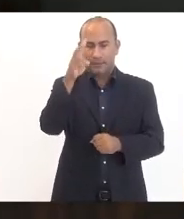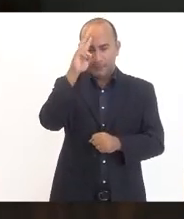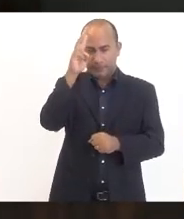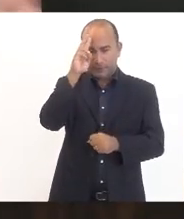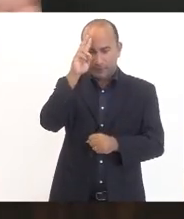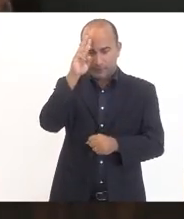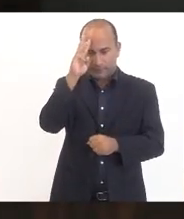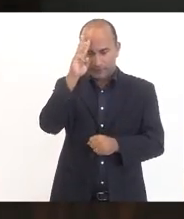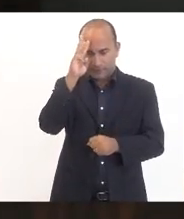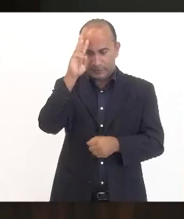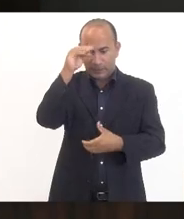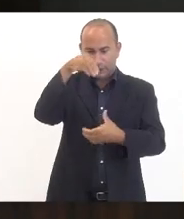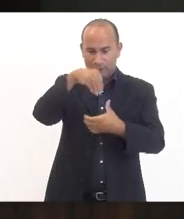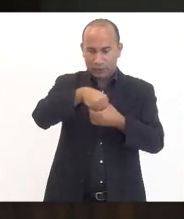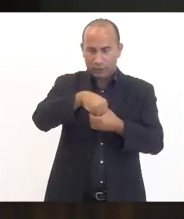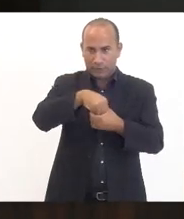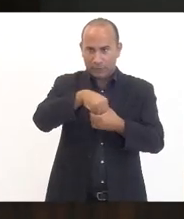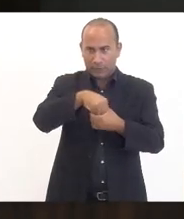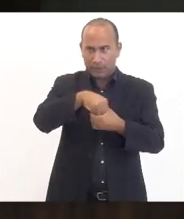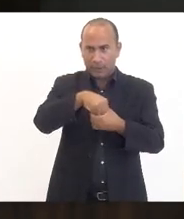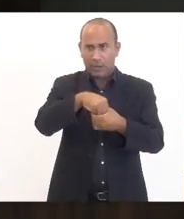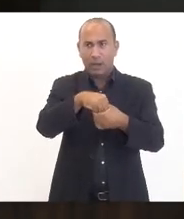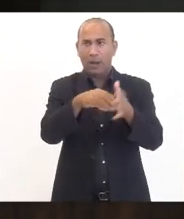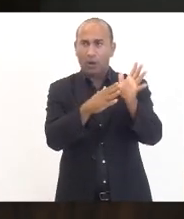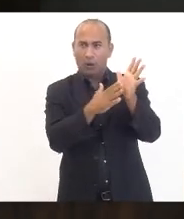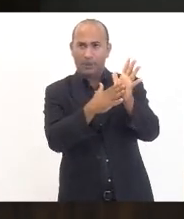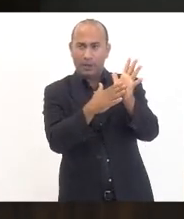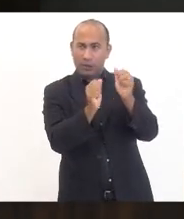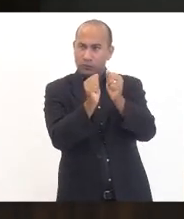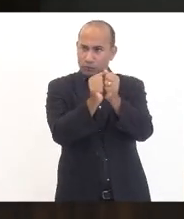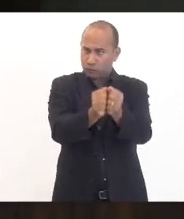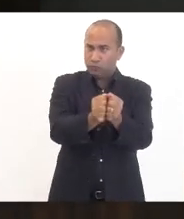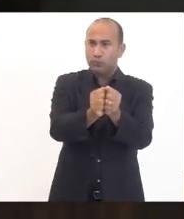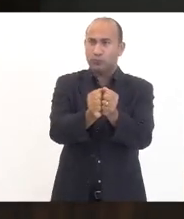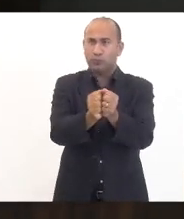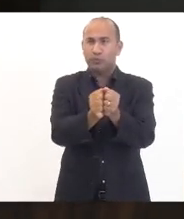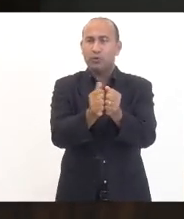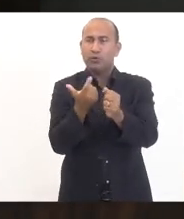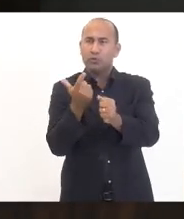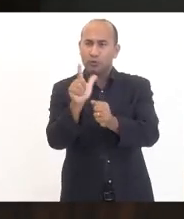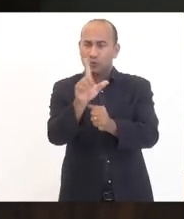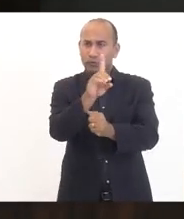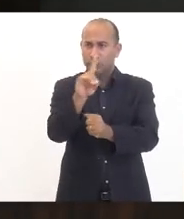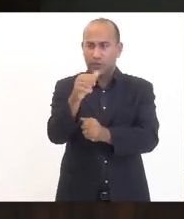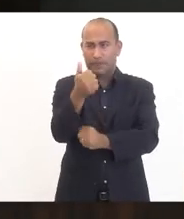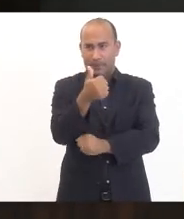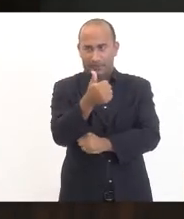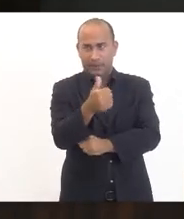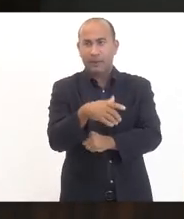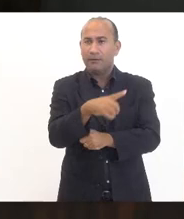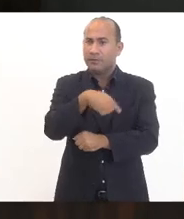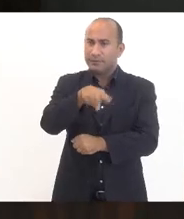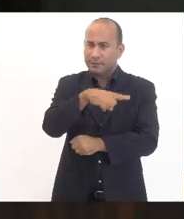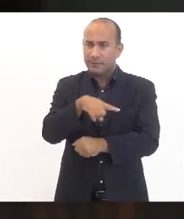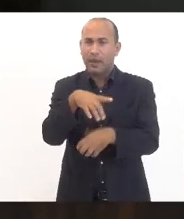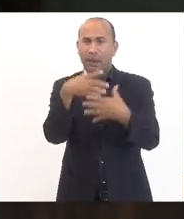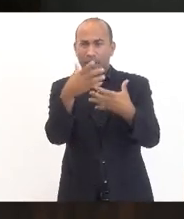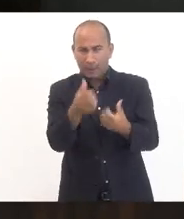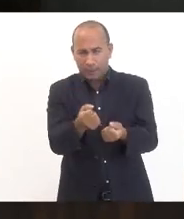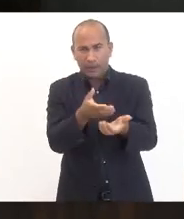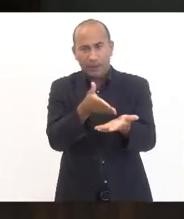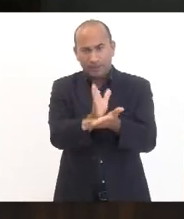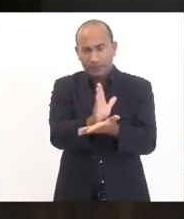votar na terça, para homenageá-los conjuntamente com os demais do dia 1º, ok? Seus que aprovam, nesse momento estão